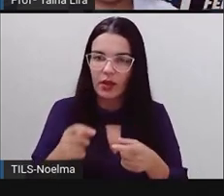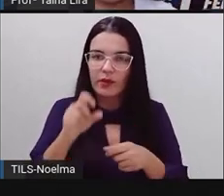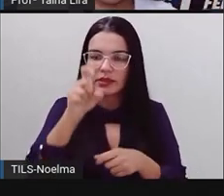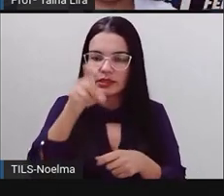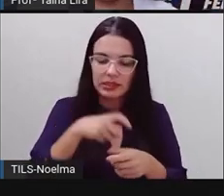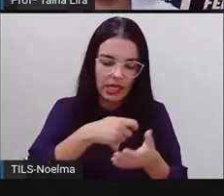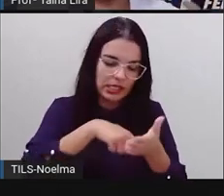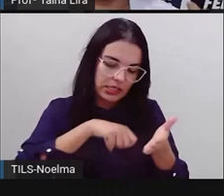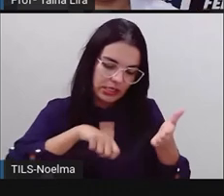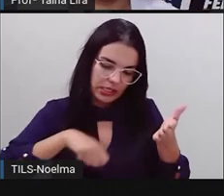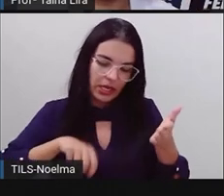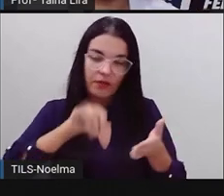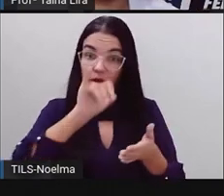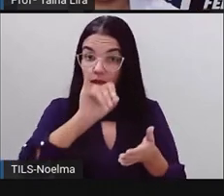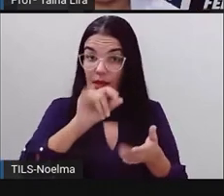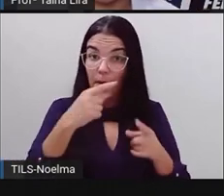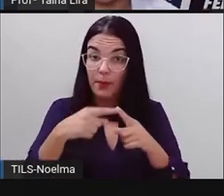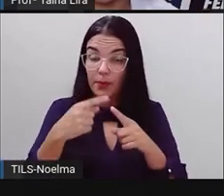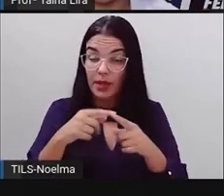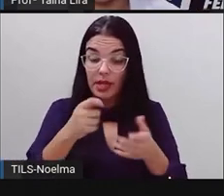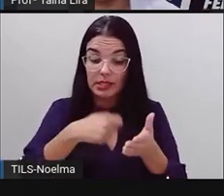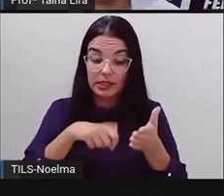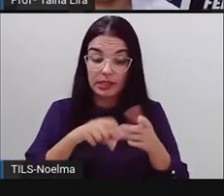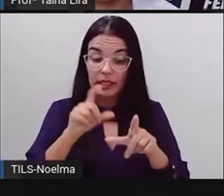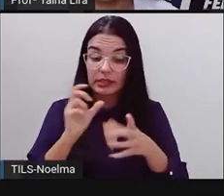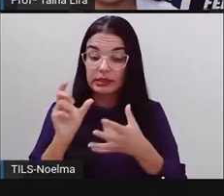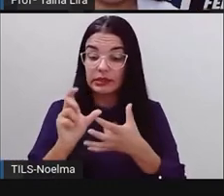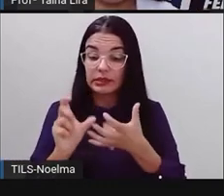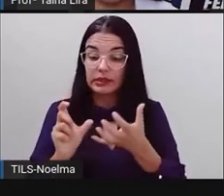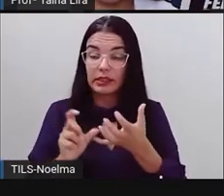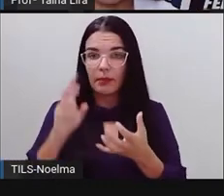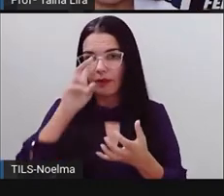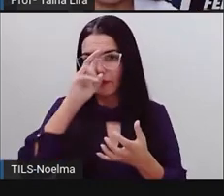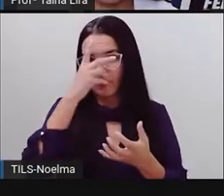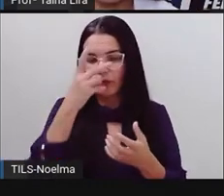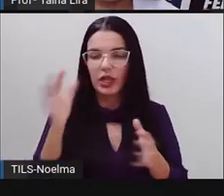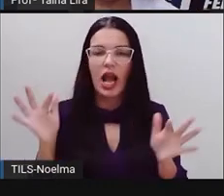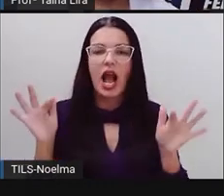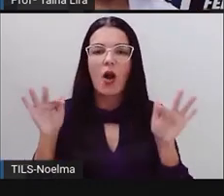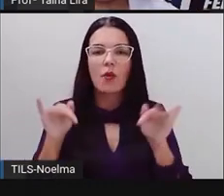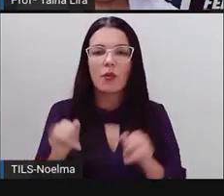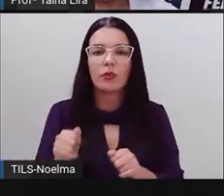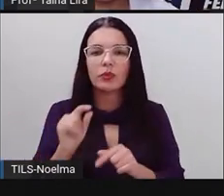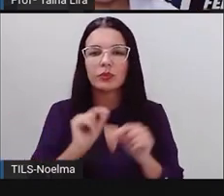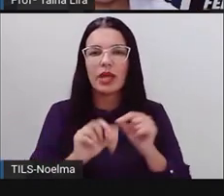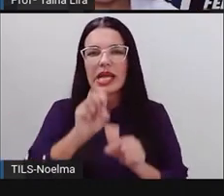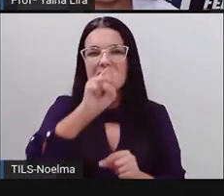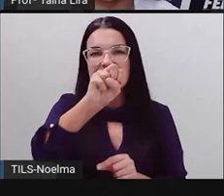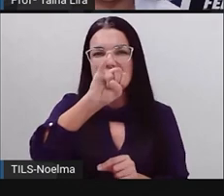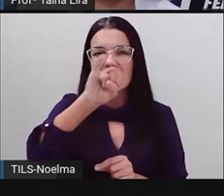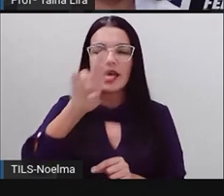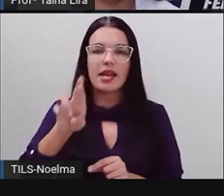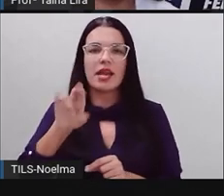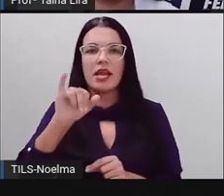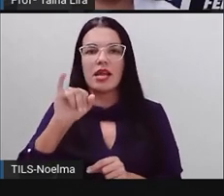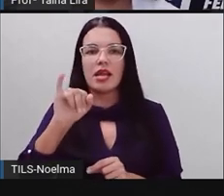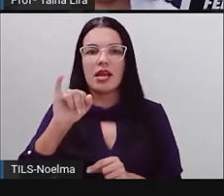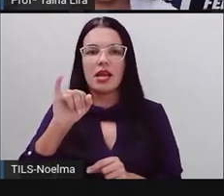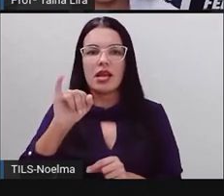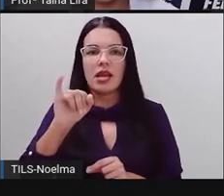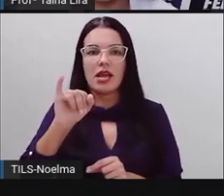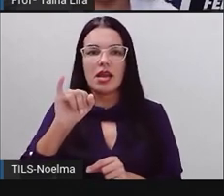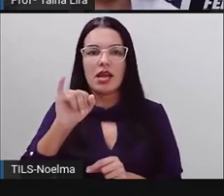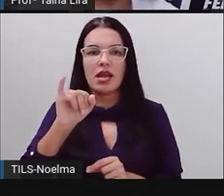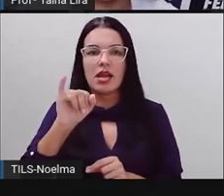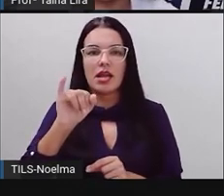isso é para ir porque é uma sílaba forte e a última ó Siri